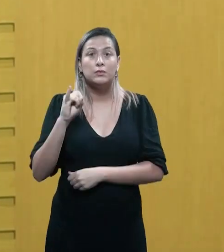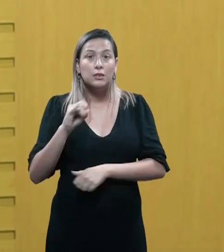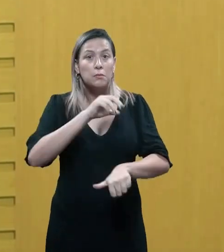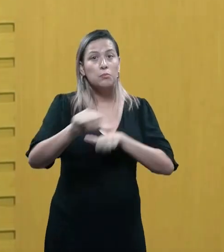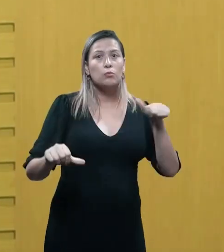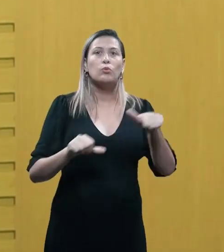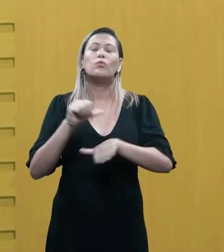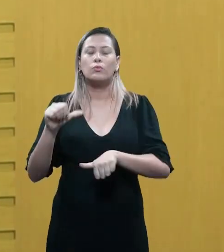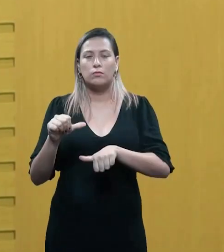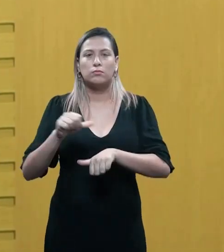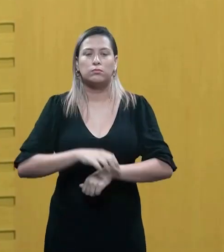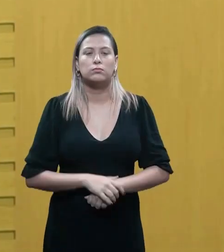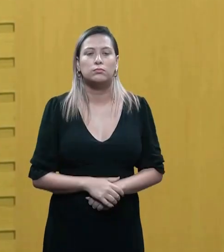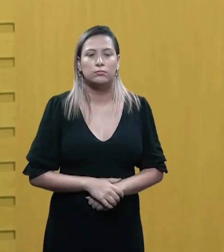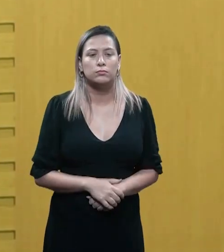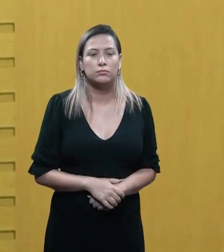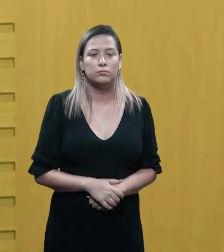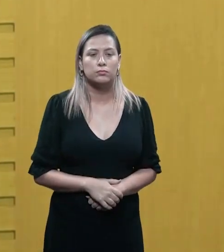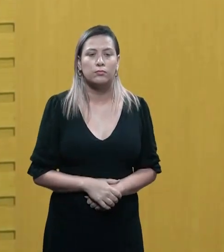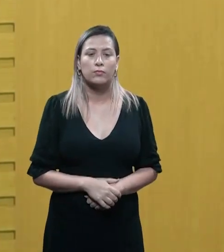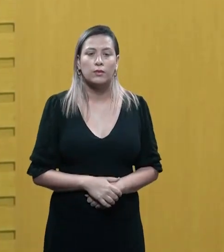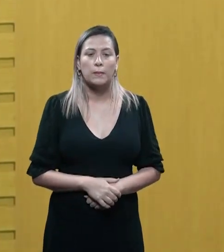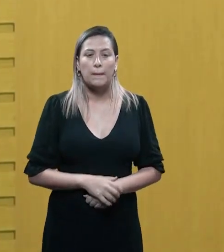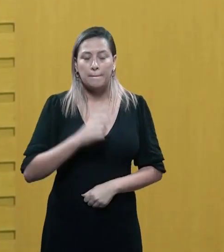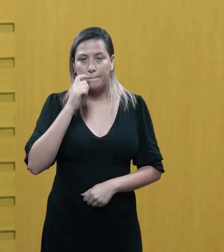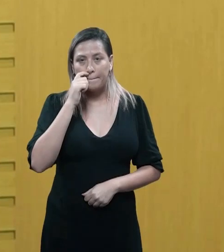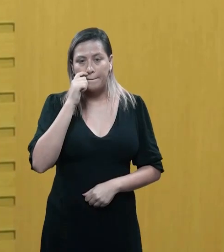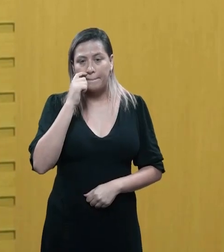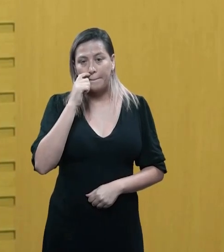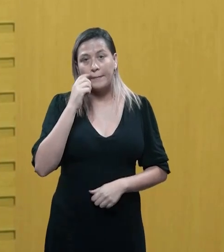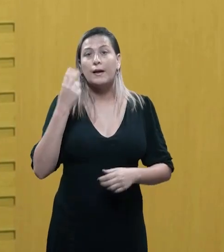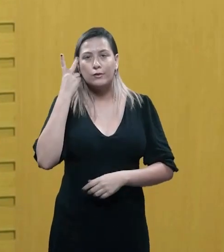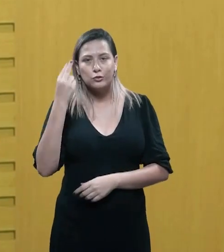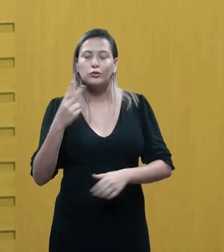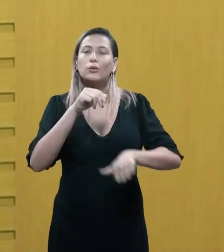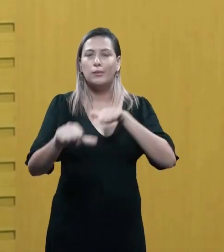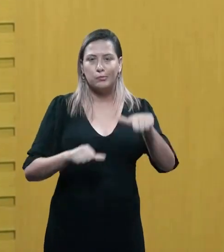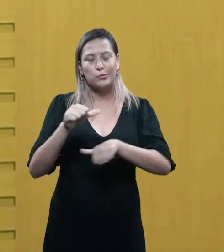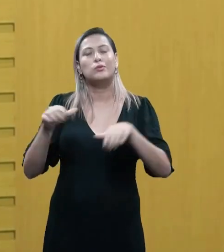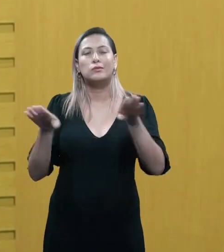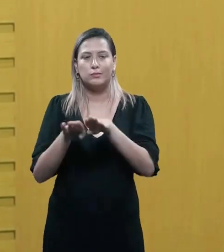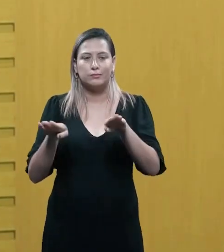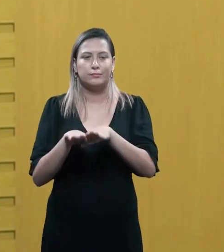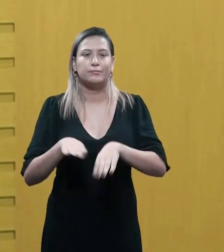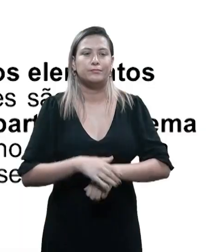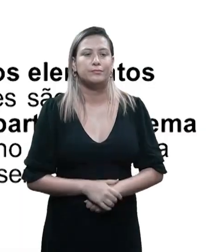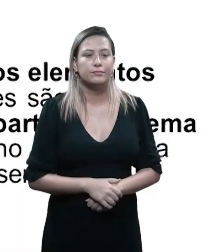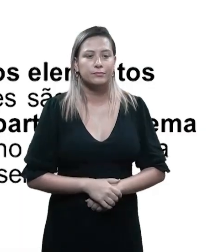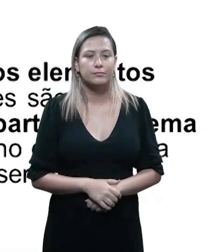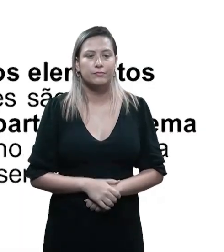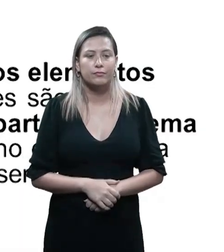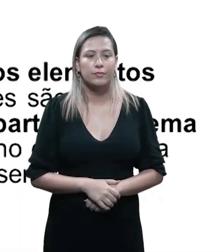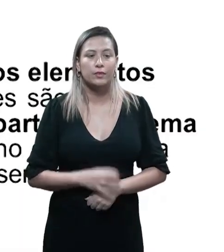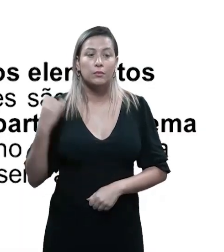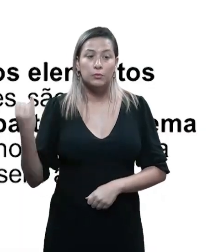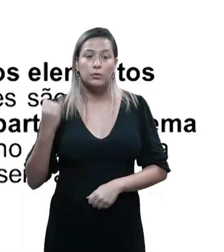maneira. Se você muda os elementos, você também pode mudar a história, certo? Então, é essencial para a